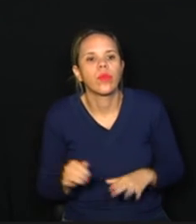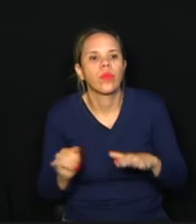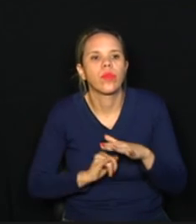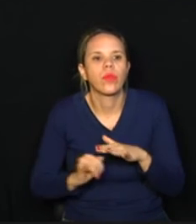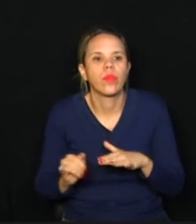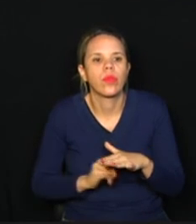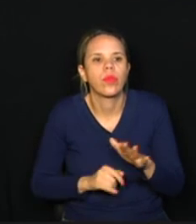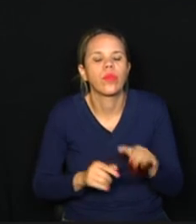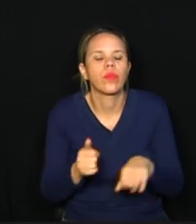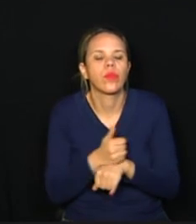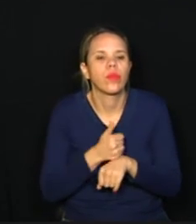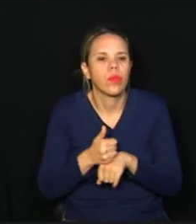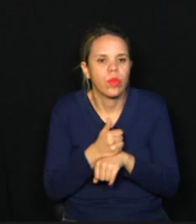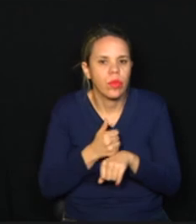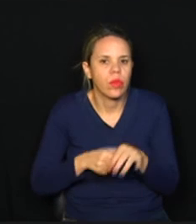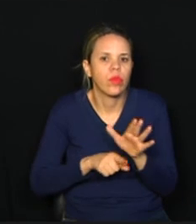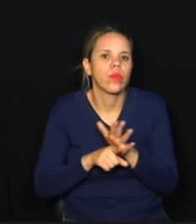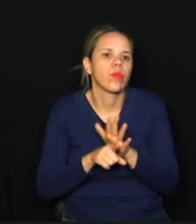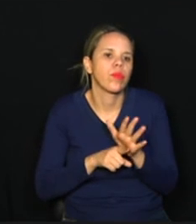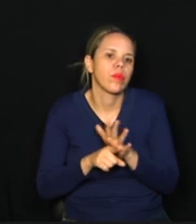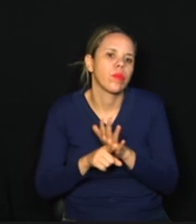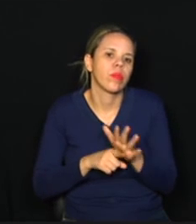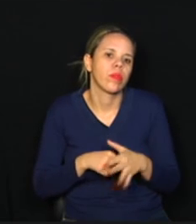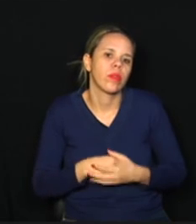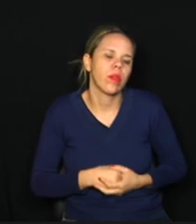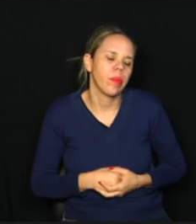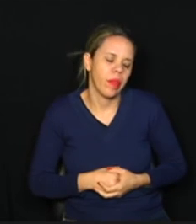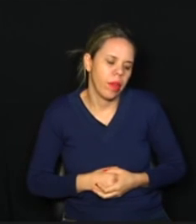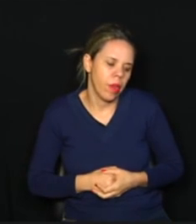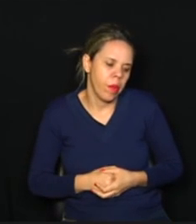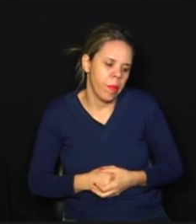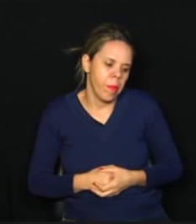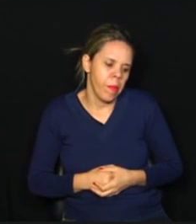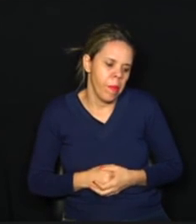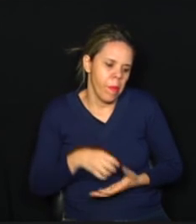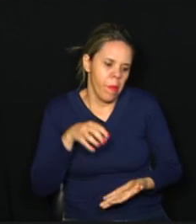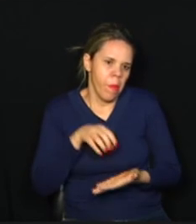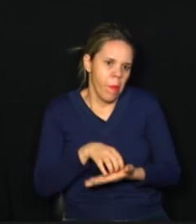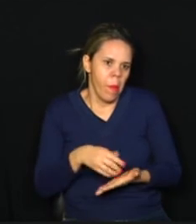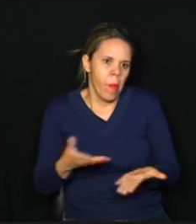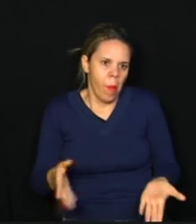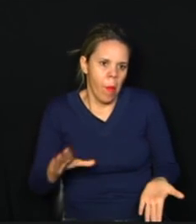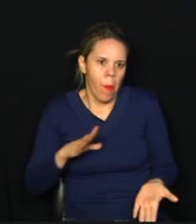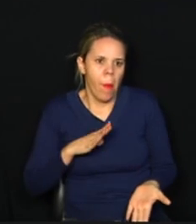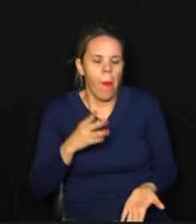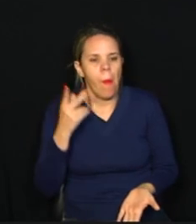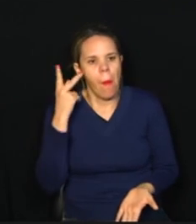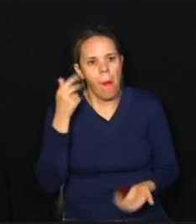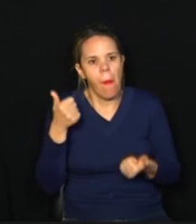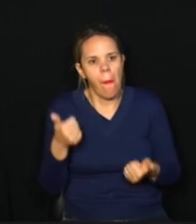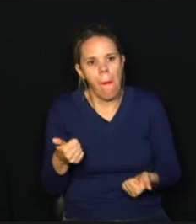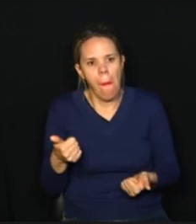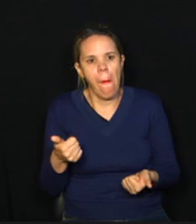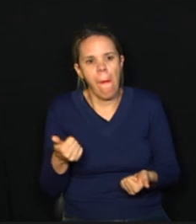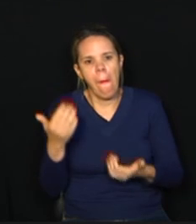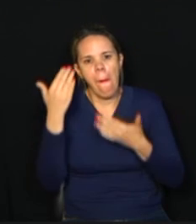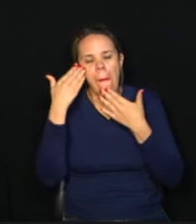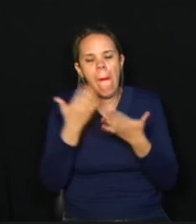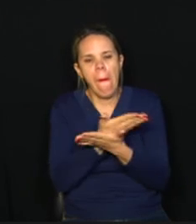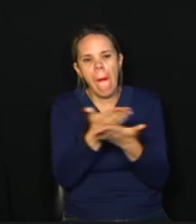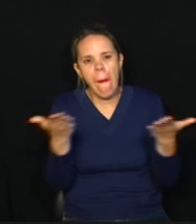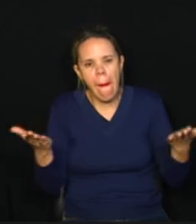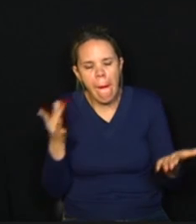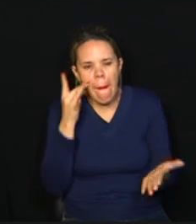para os pesquisadores, né, para esse patrimônio que nós temos aqui em São Paulo. Tá bom? Muito obrigado mesmo